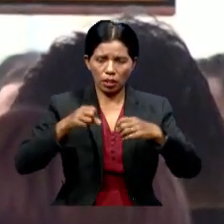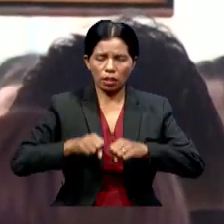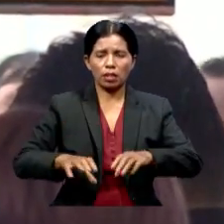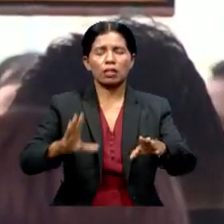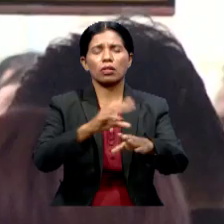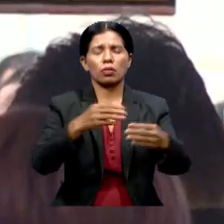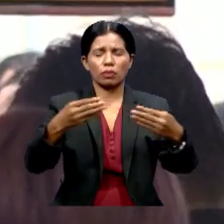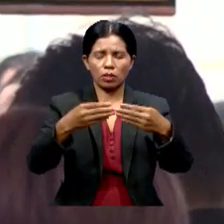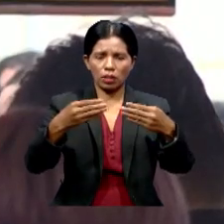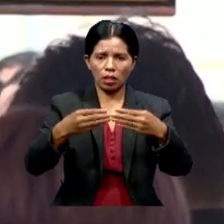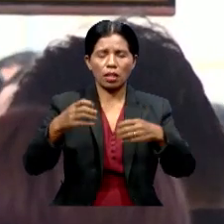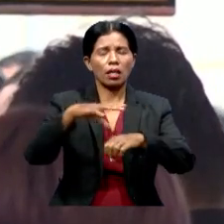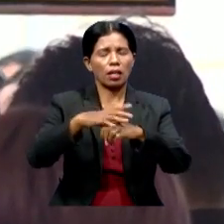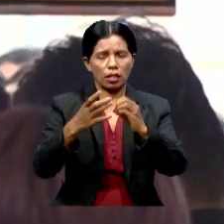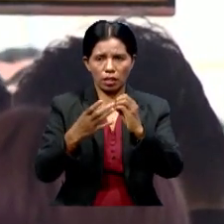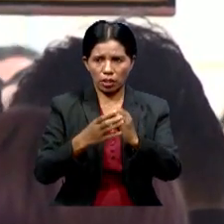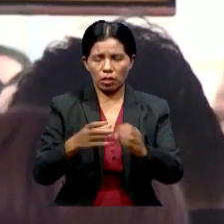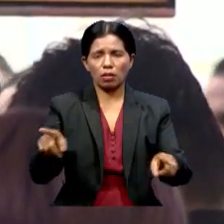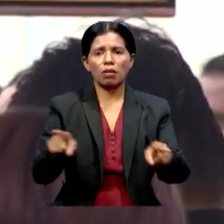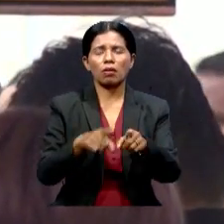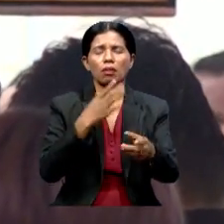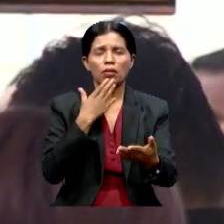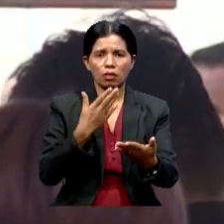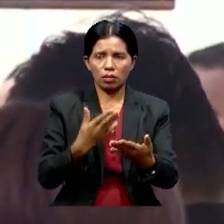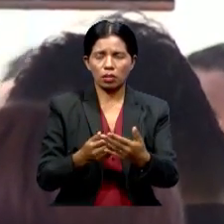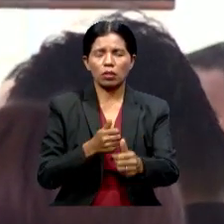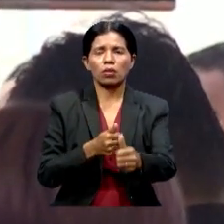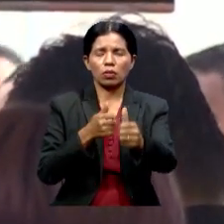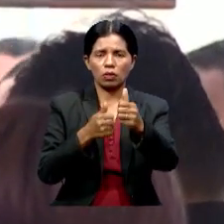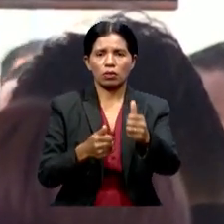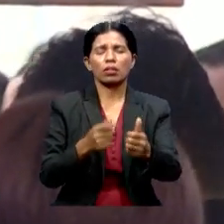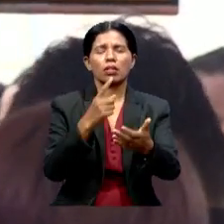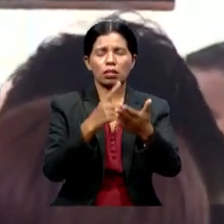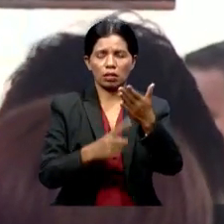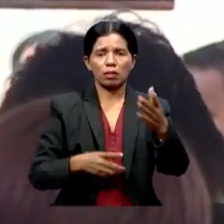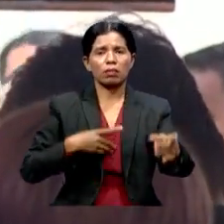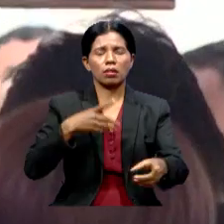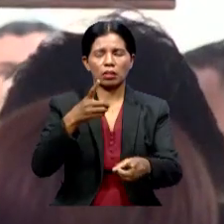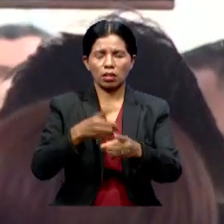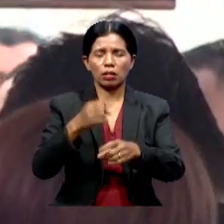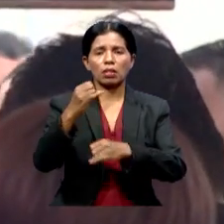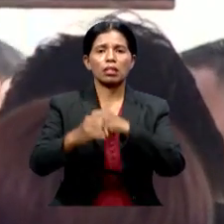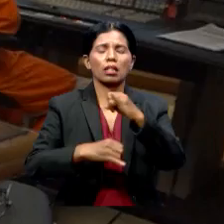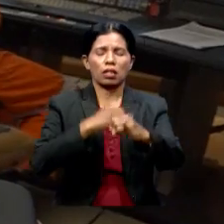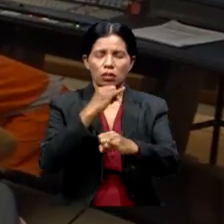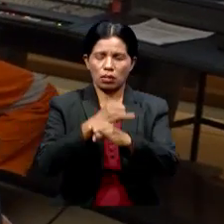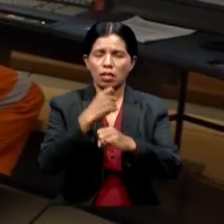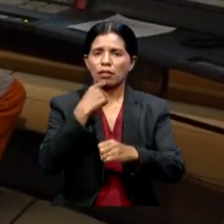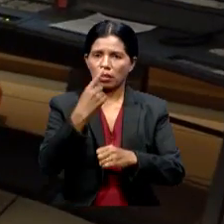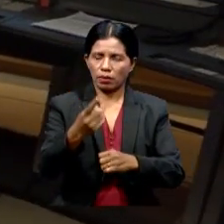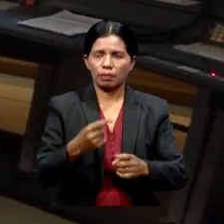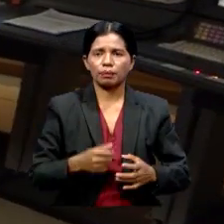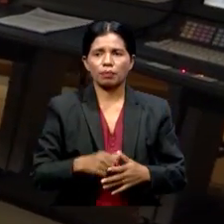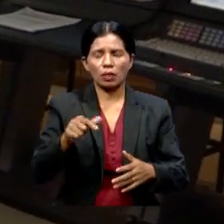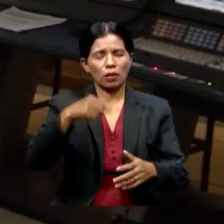Indonésia, onde a solução sei tu ir daí para a saída do direito internacional arrogante.